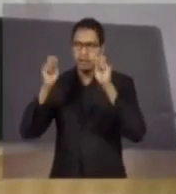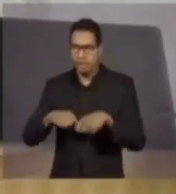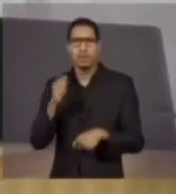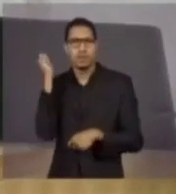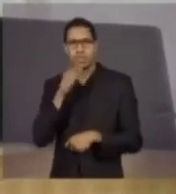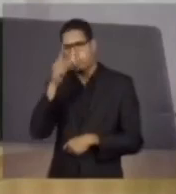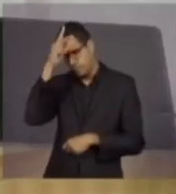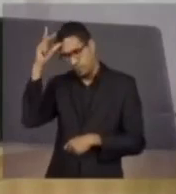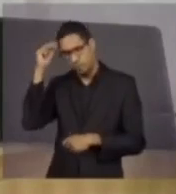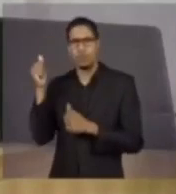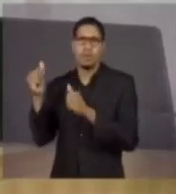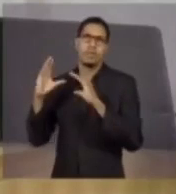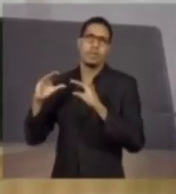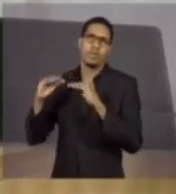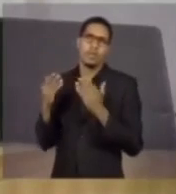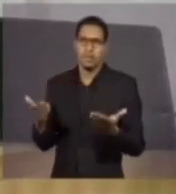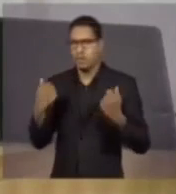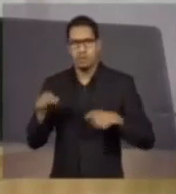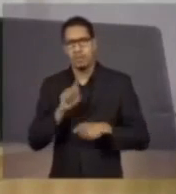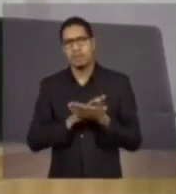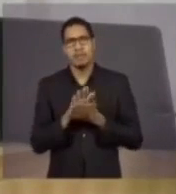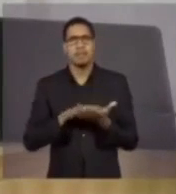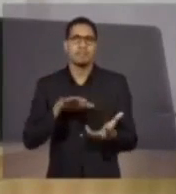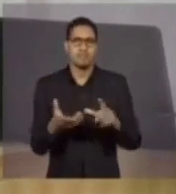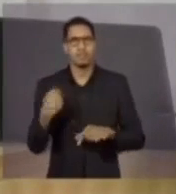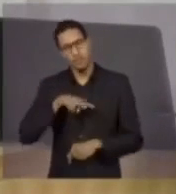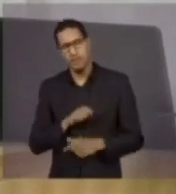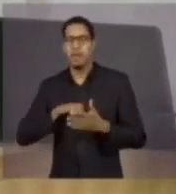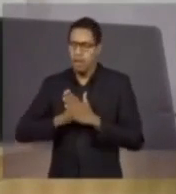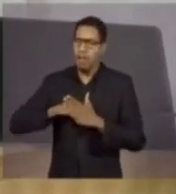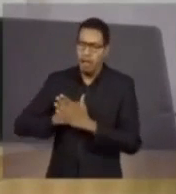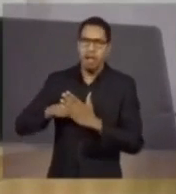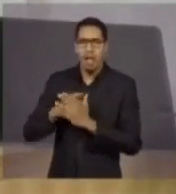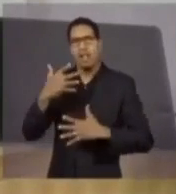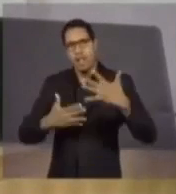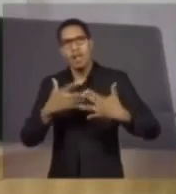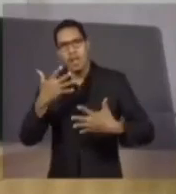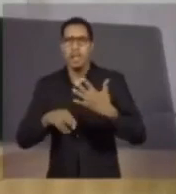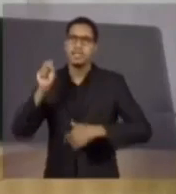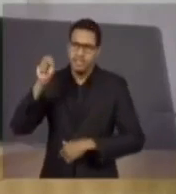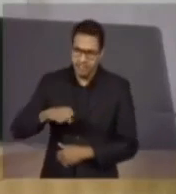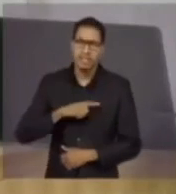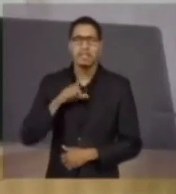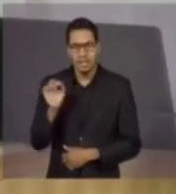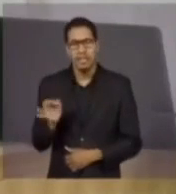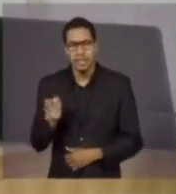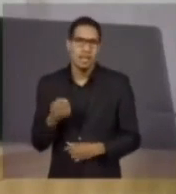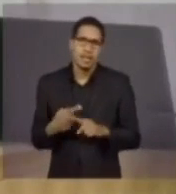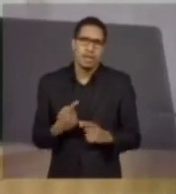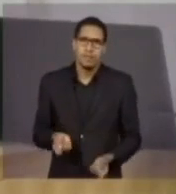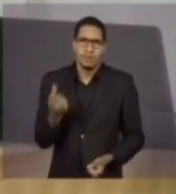que não há necessidade alguma de se sampaprev 2 e a gente vai obstruir vai comprar a câmara municipal Presidente